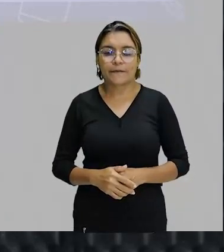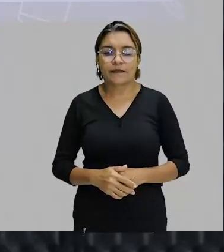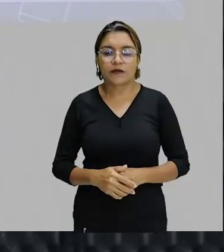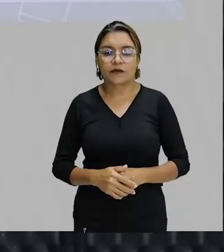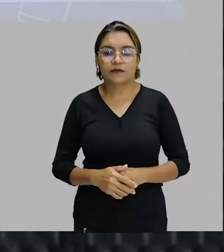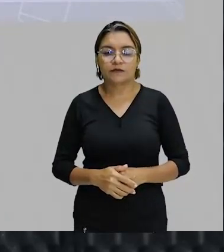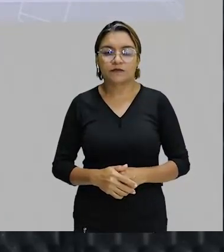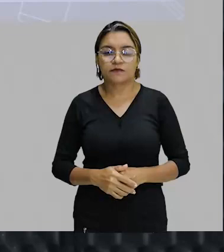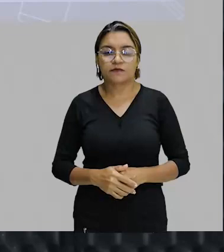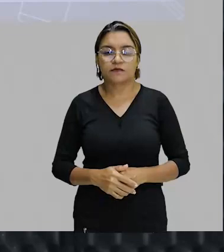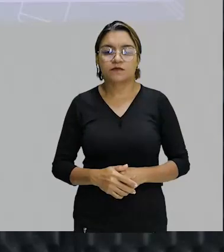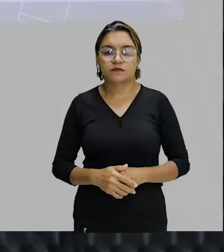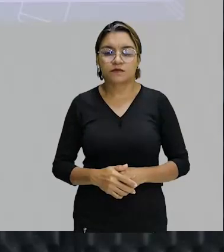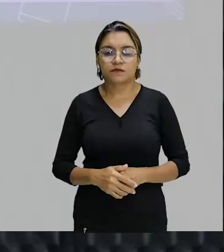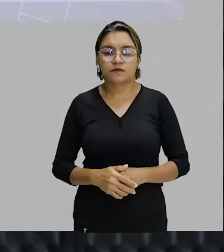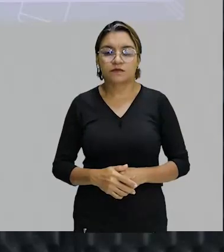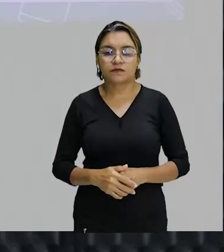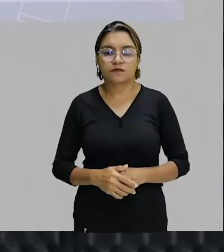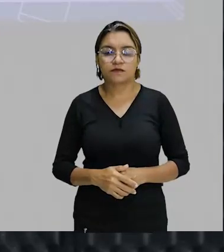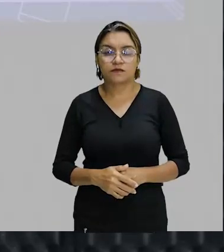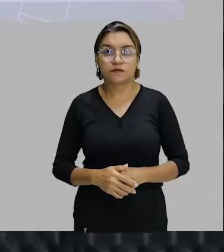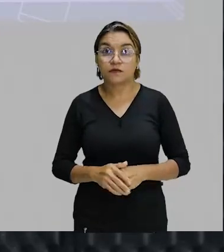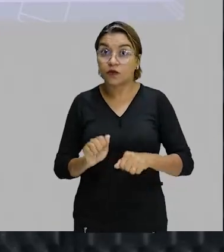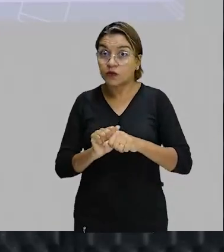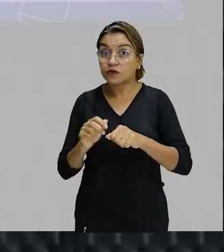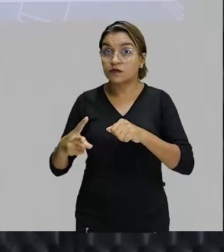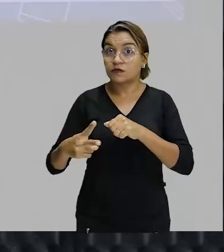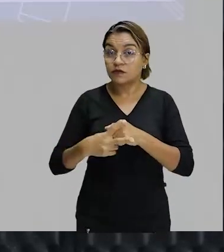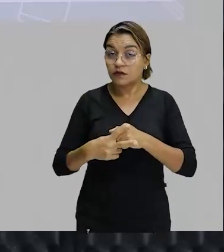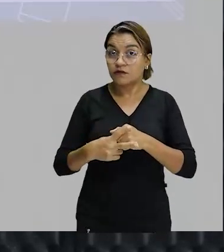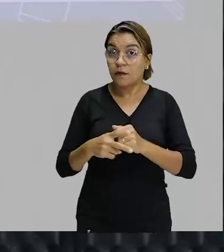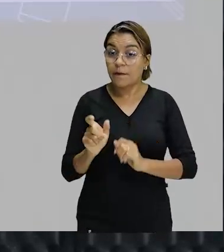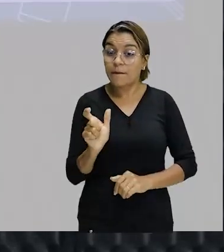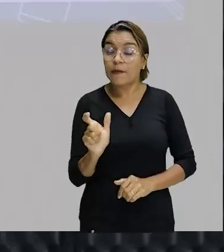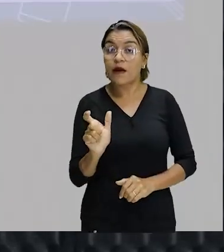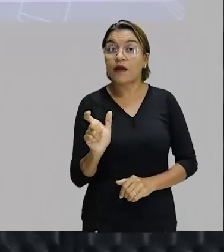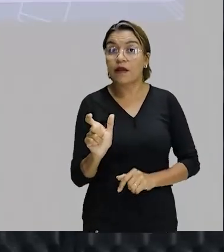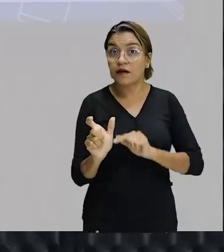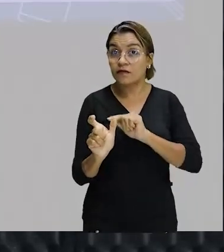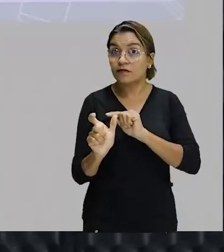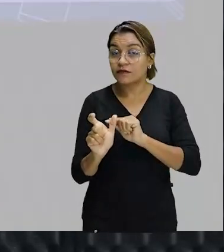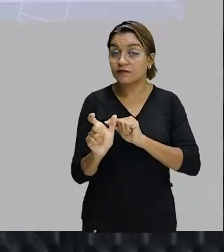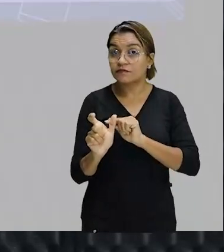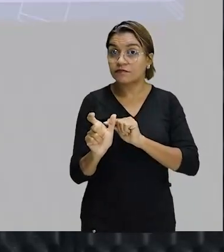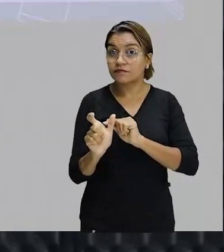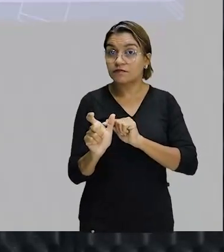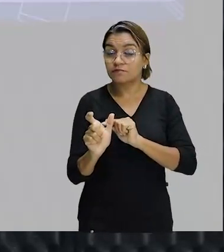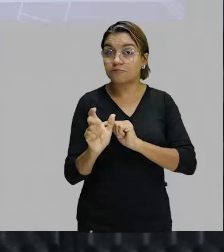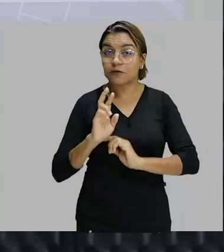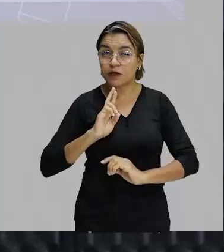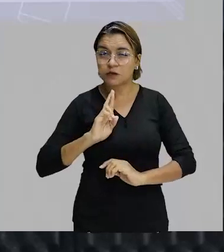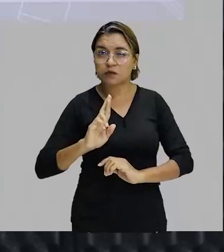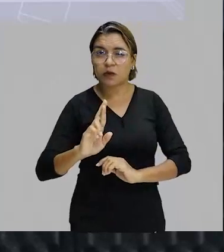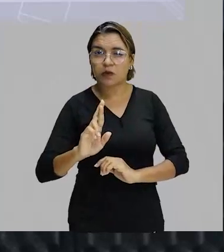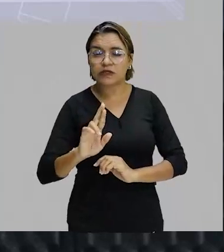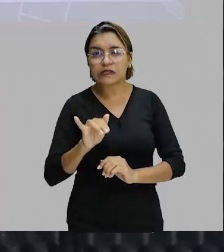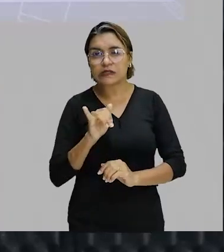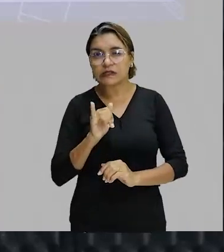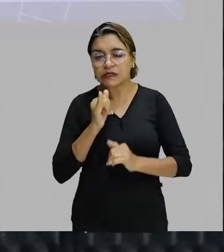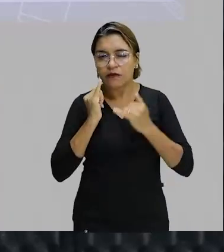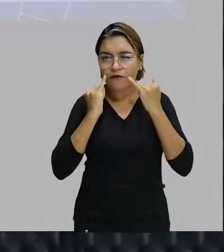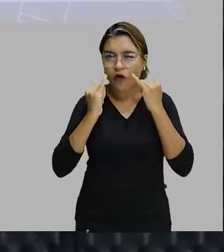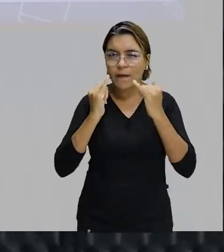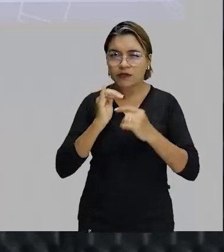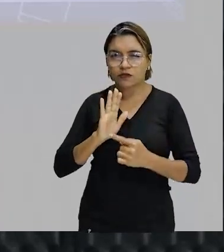when, where and how. Os advérbios são palavras que vão responder, eles oferecem essas informações